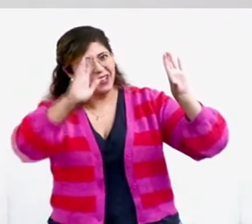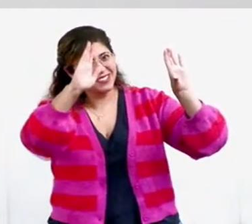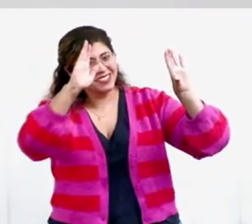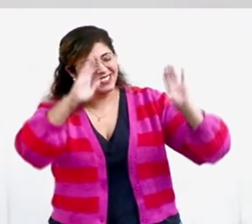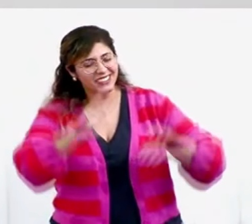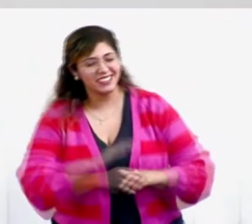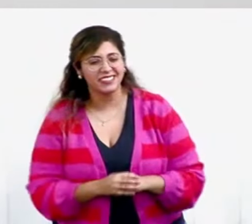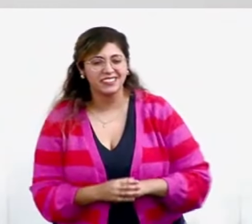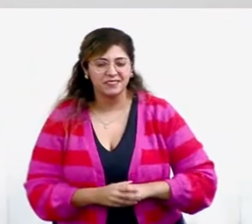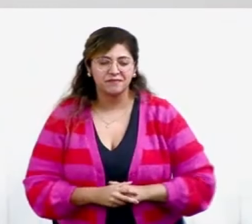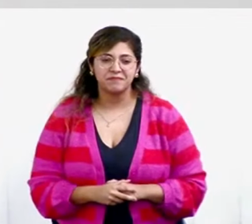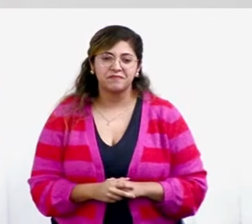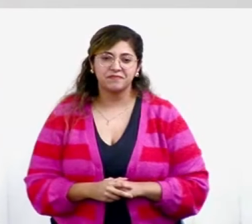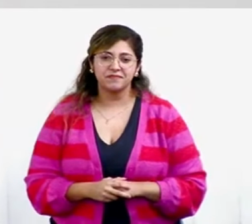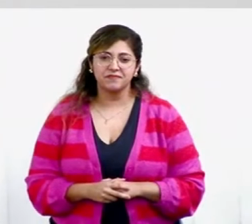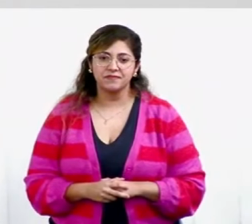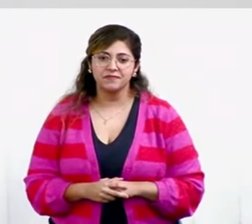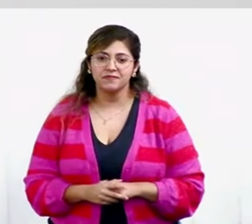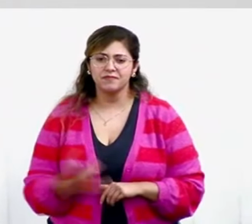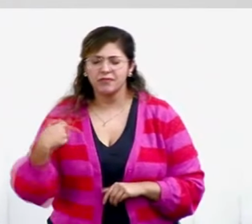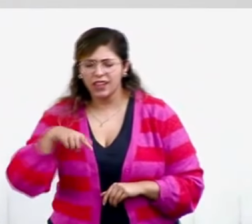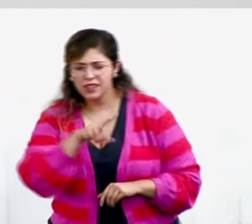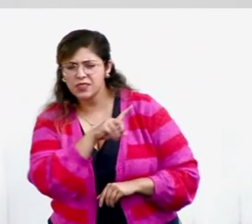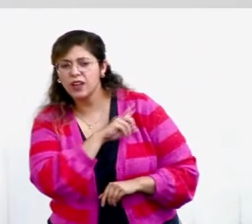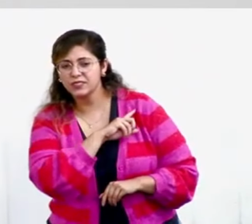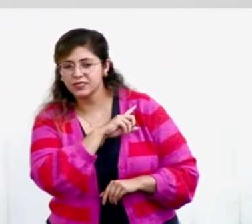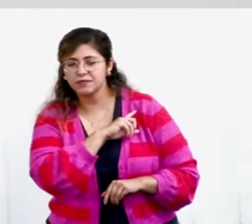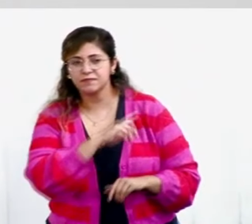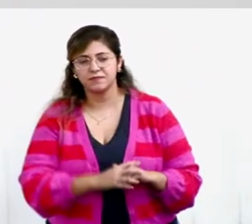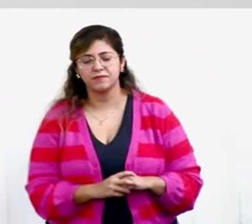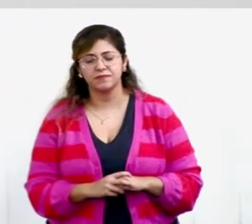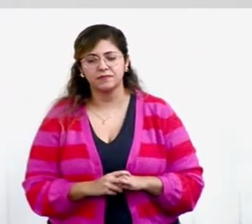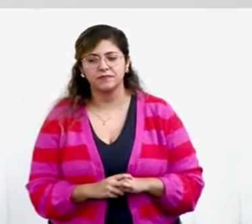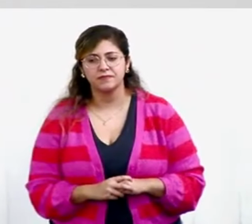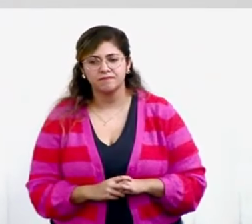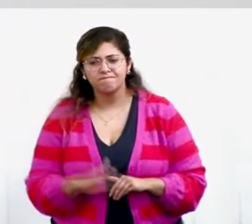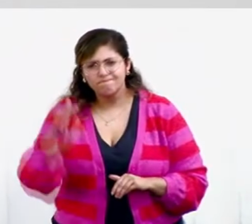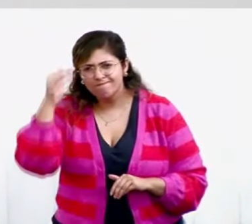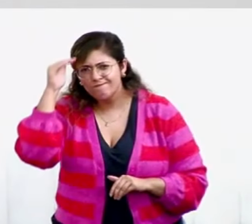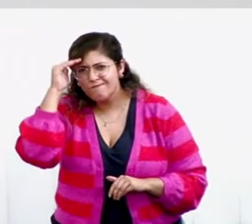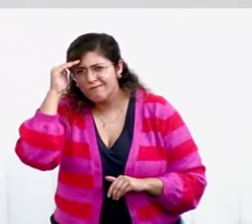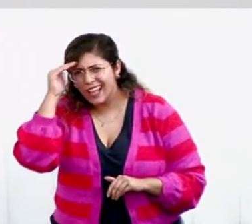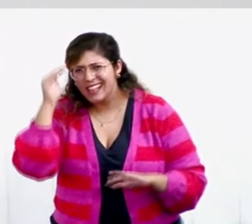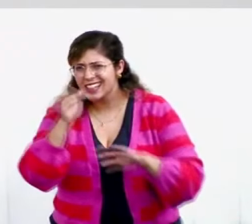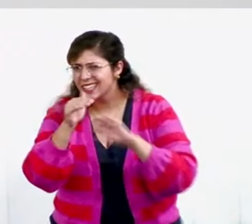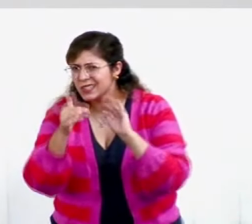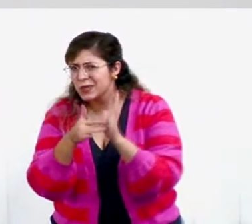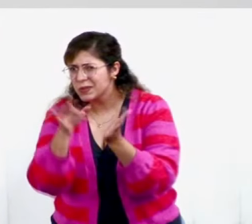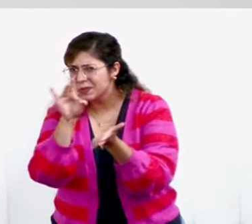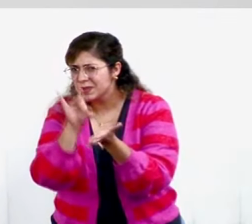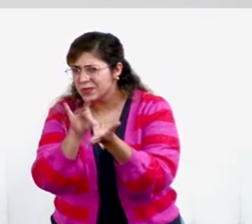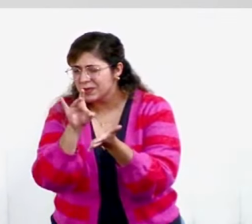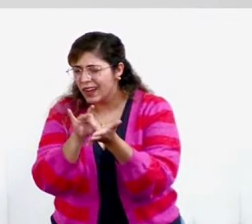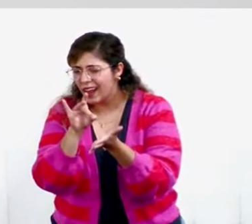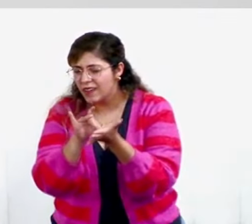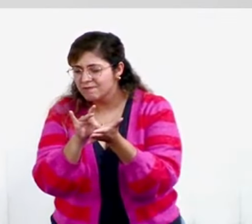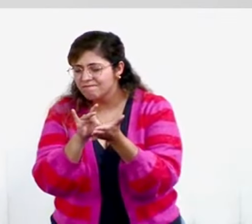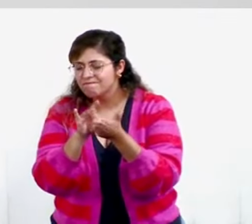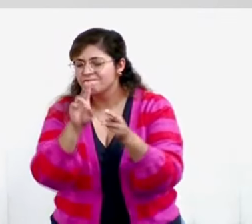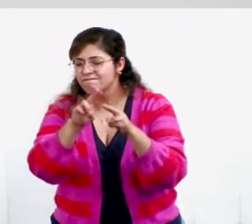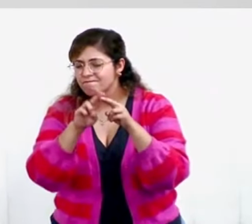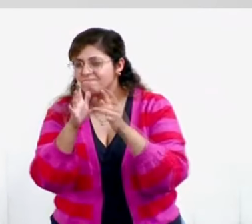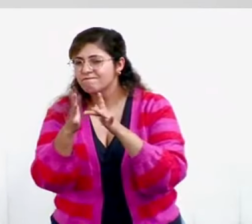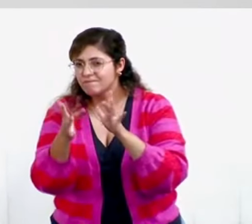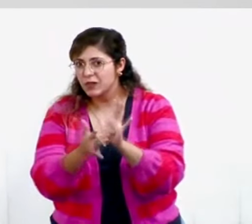Vocês foram e entenderam de fato quem é Cristo.